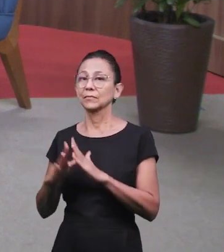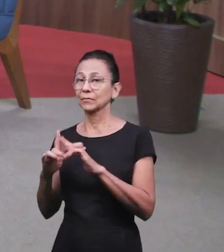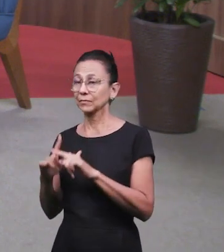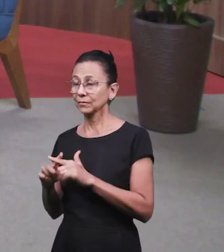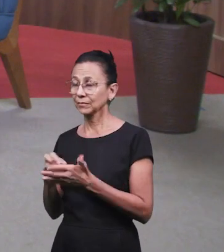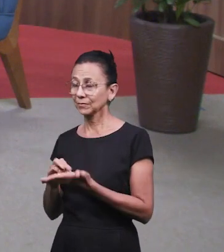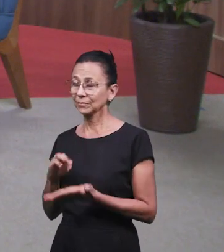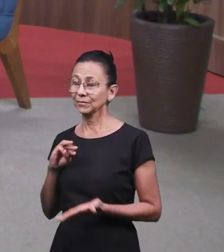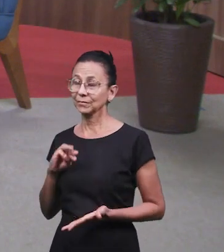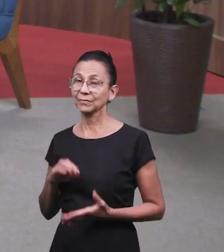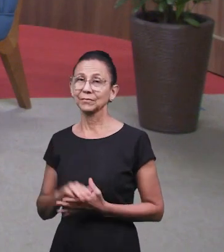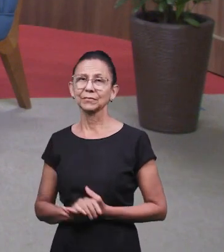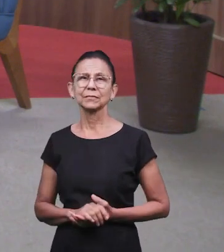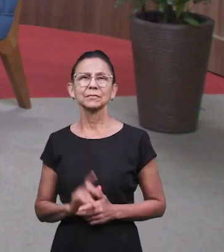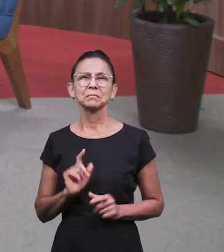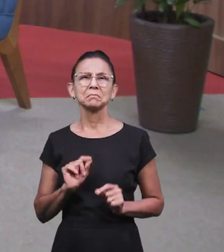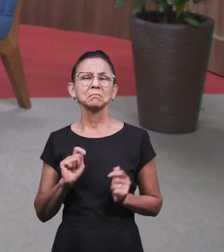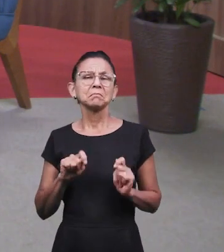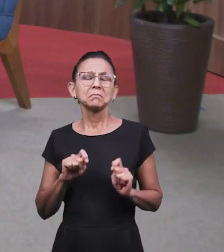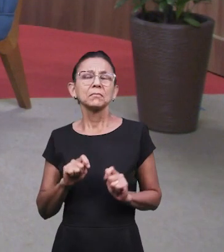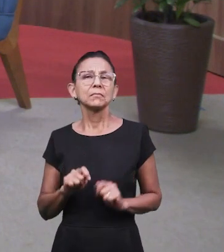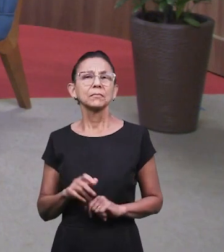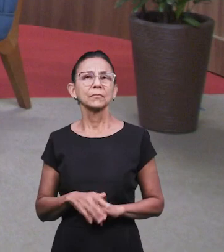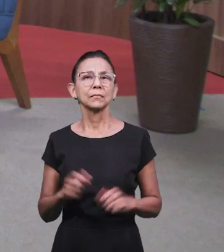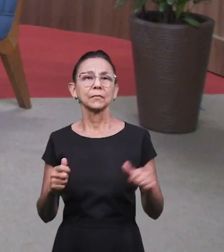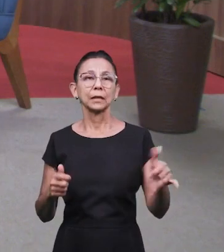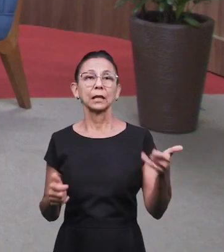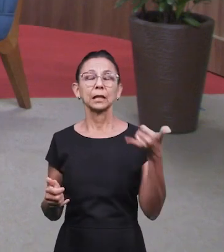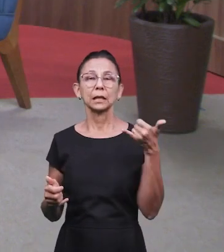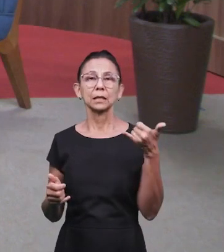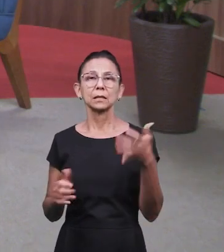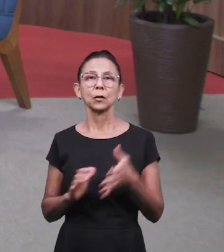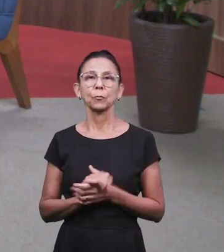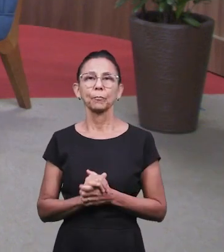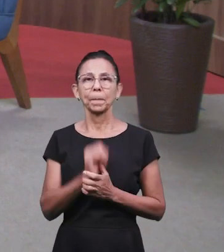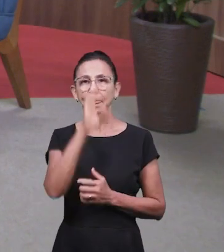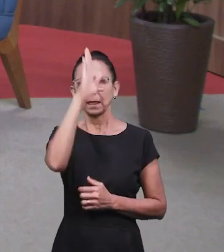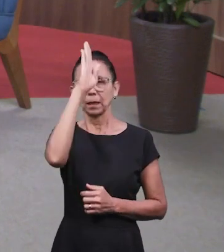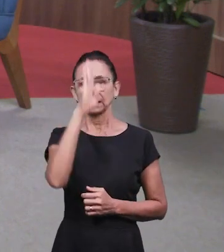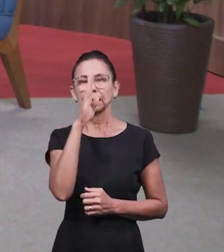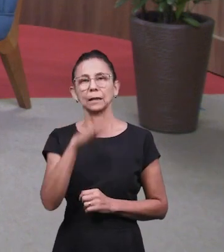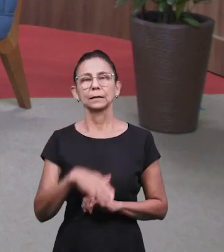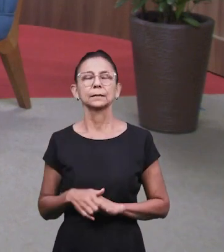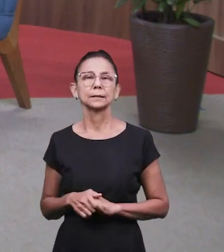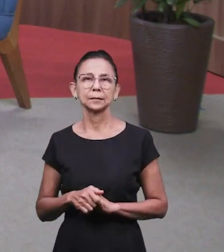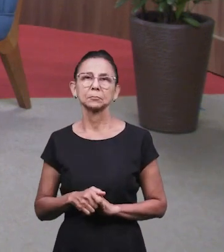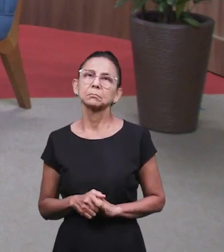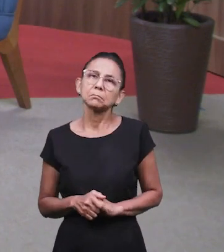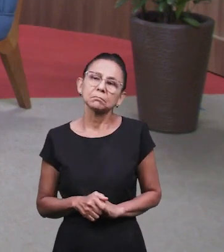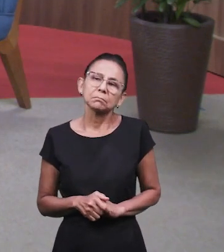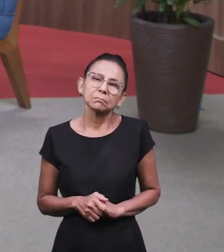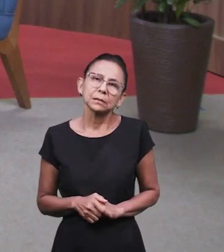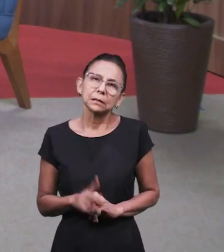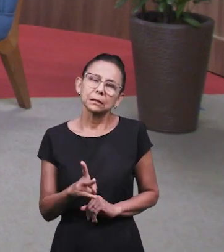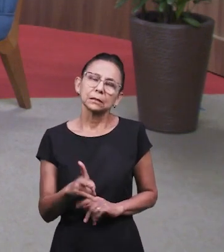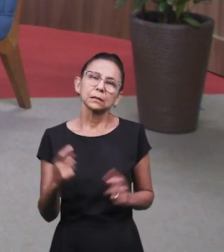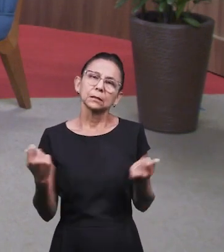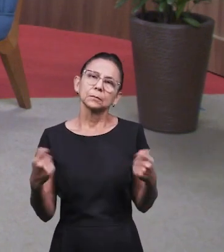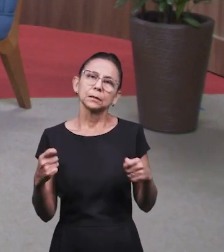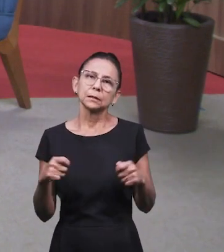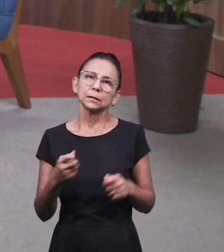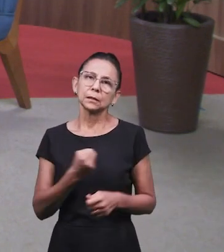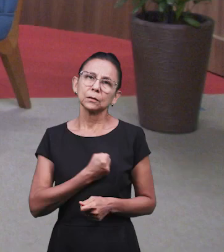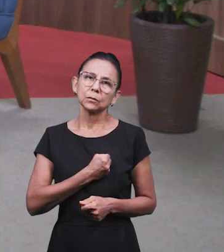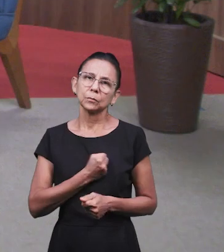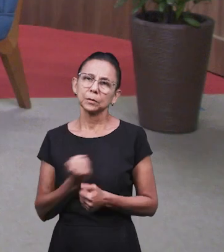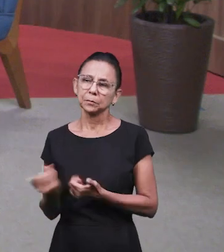participar, você vai ter apenas que fazer uma ligação. Com detalhe, a ligação é gratuita E você pode fazer sempre que precisar para